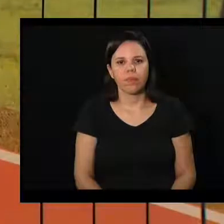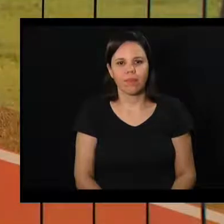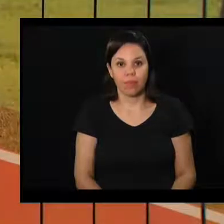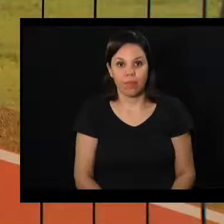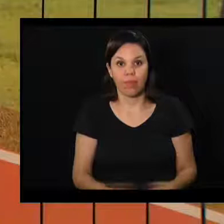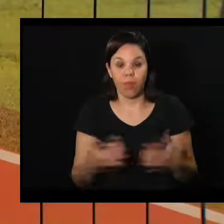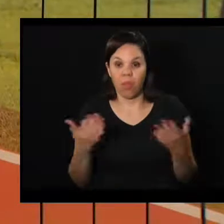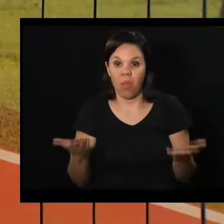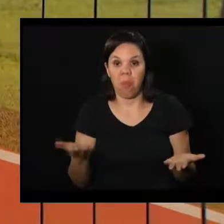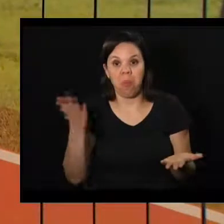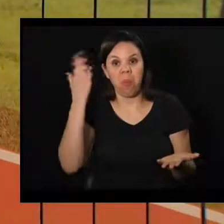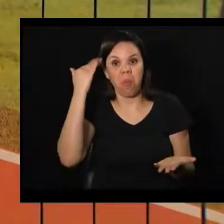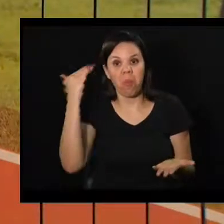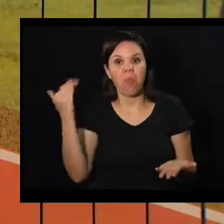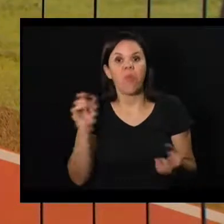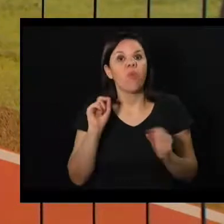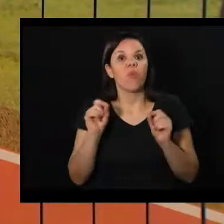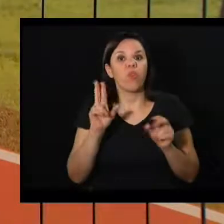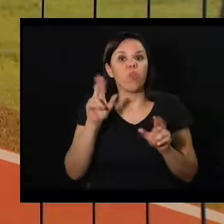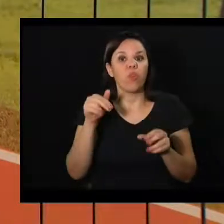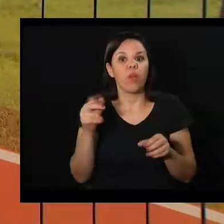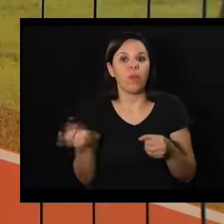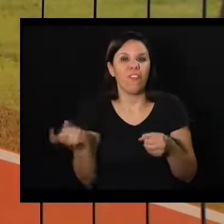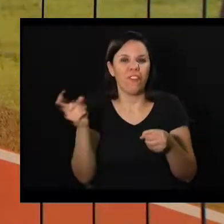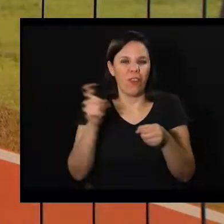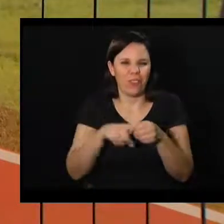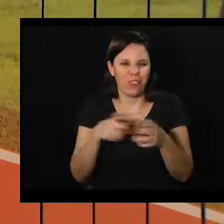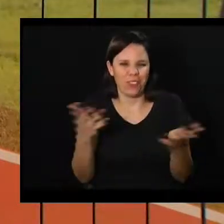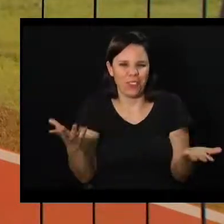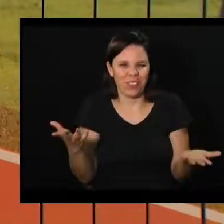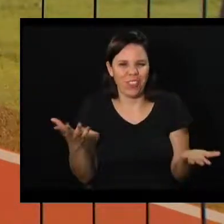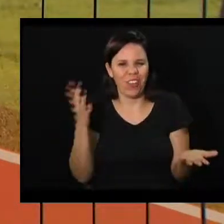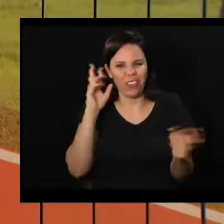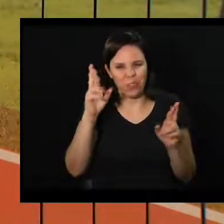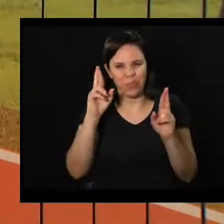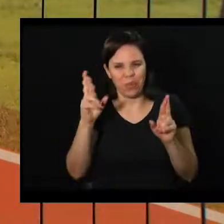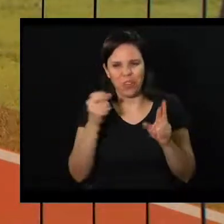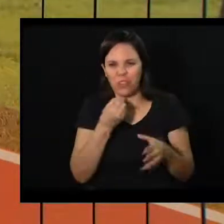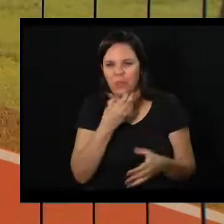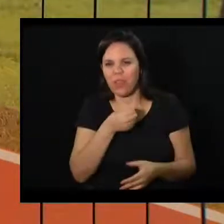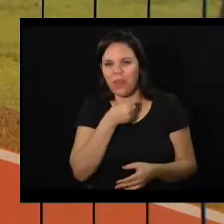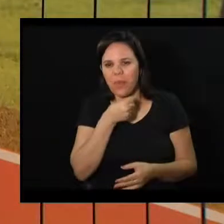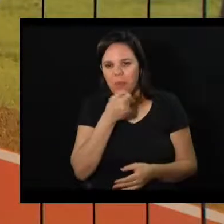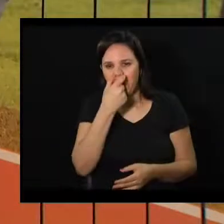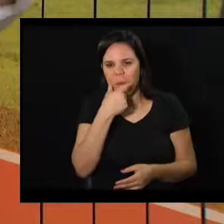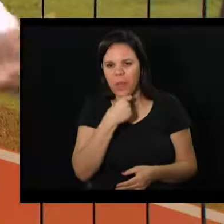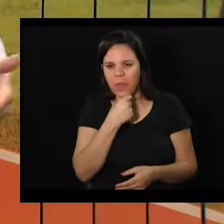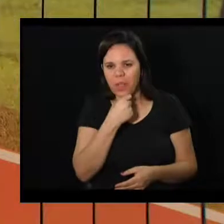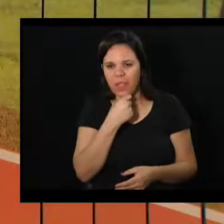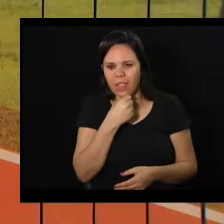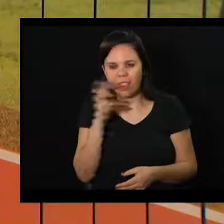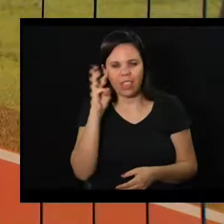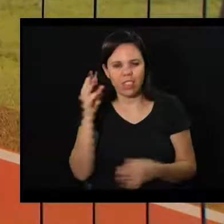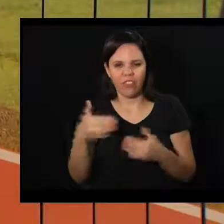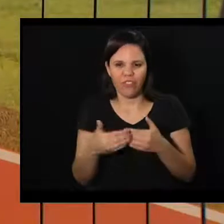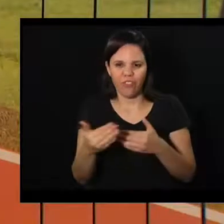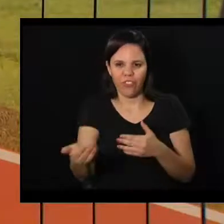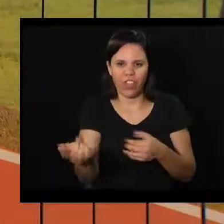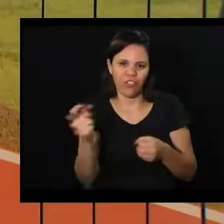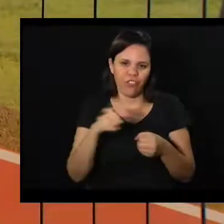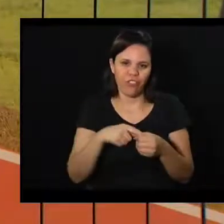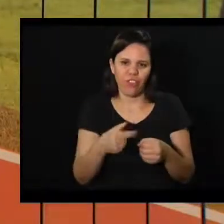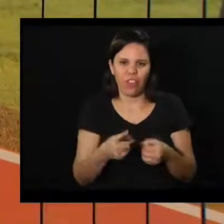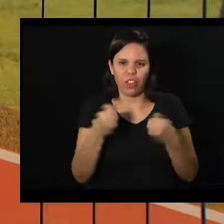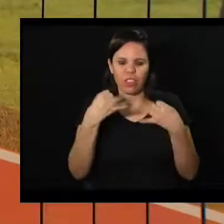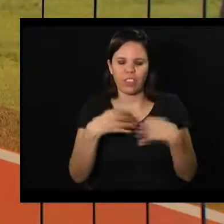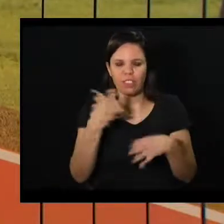É o famoso e nunca mais voltou. Espero que esteja tudo bem com o repórter Rubens Morelli. Na próxima terça-feira ele chegue com